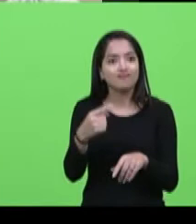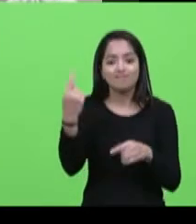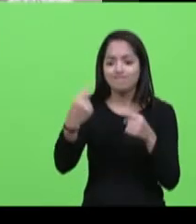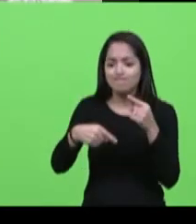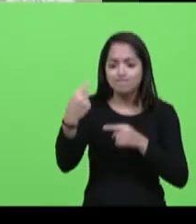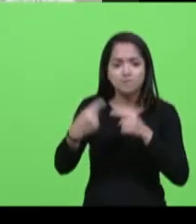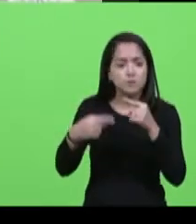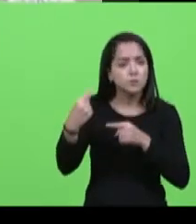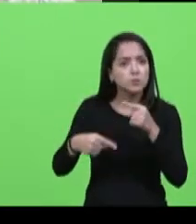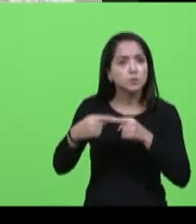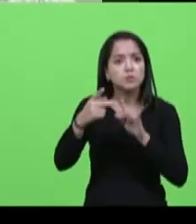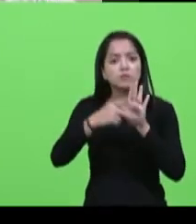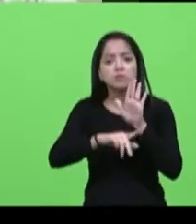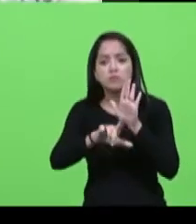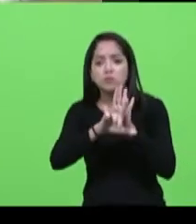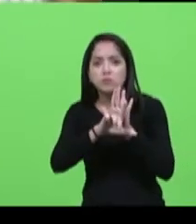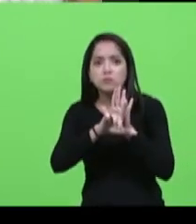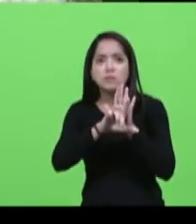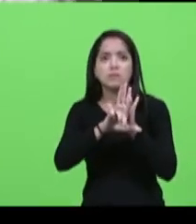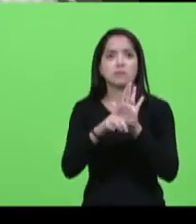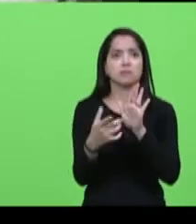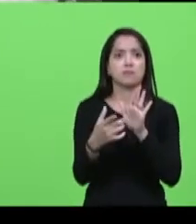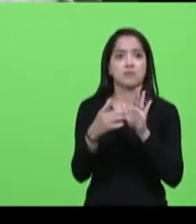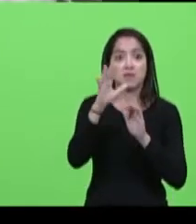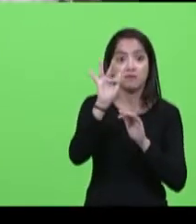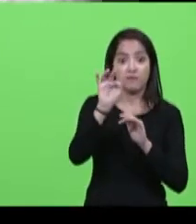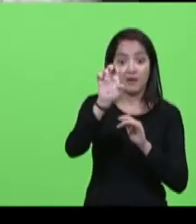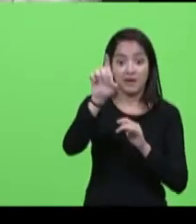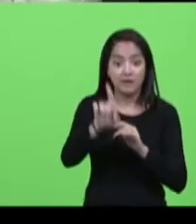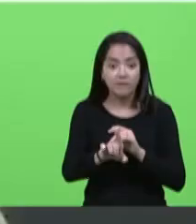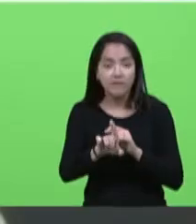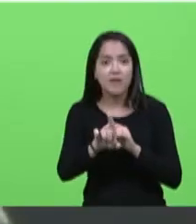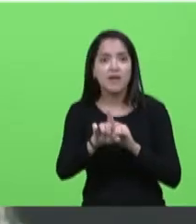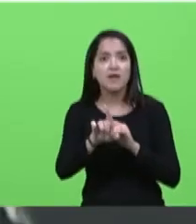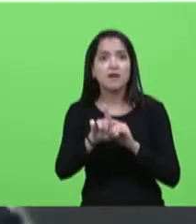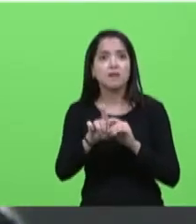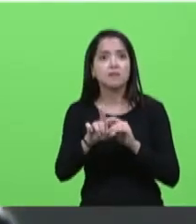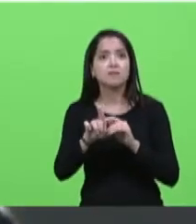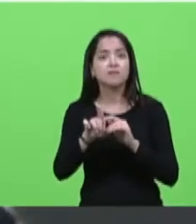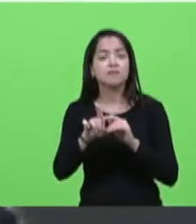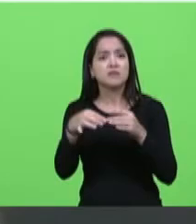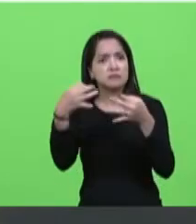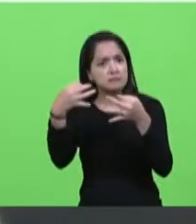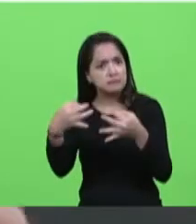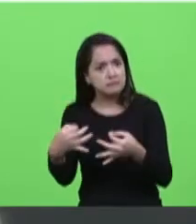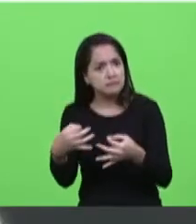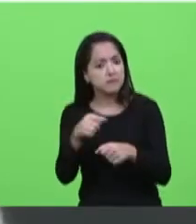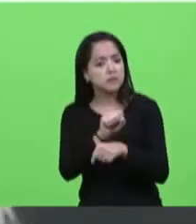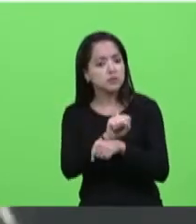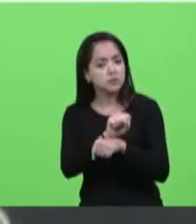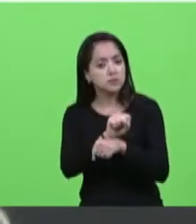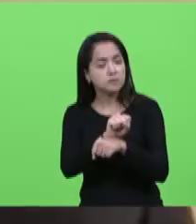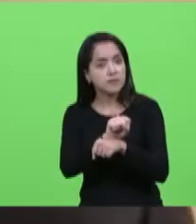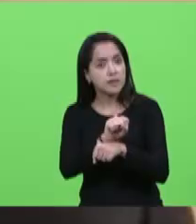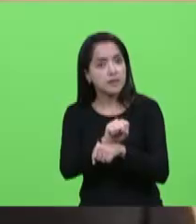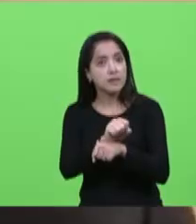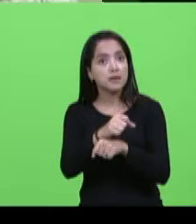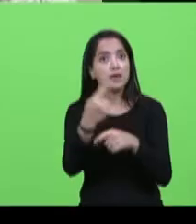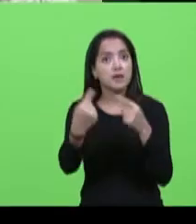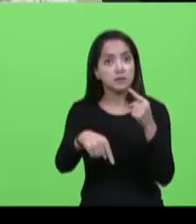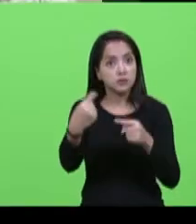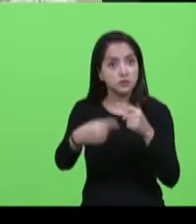de projeto de lei que fala de fé, a decência, a dignidade de esperar essa discussão